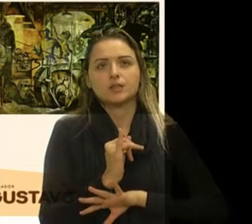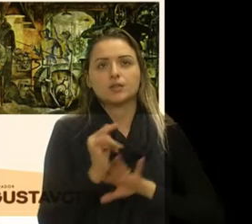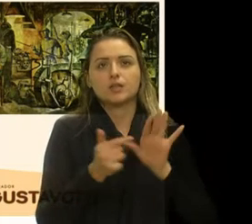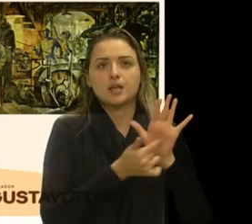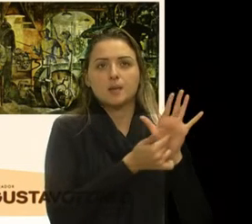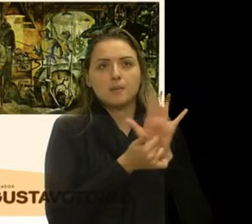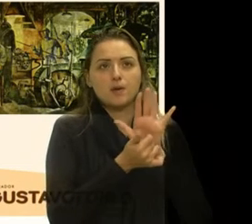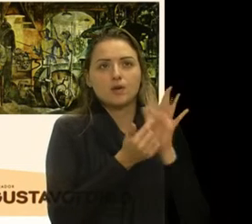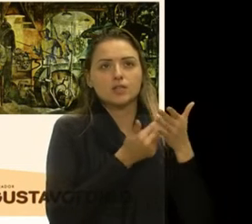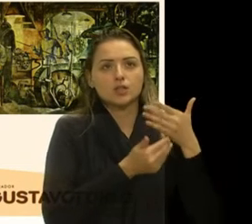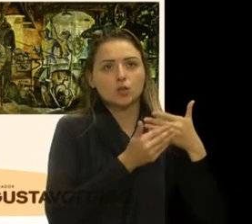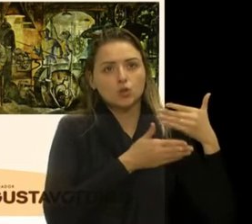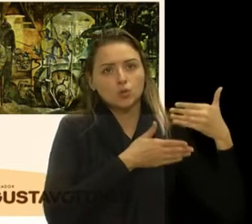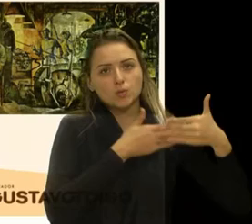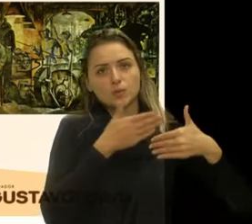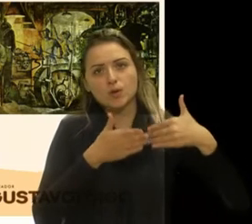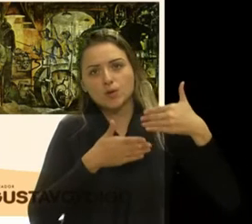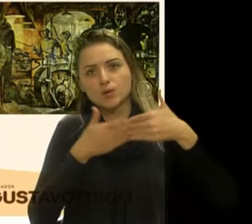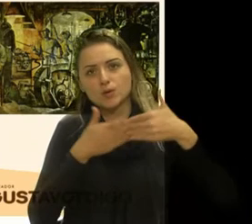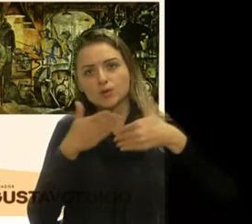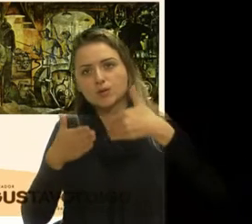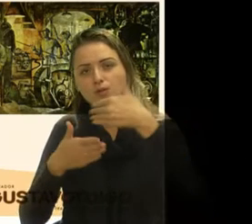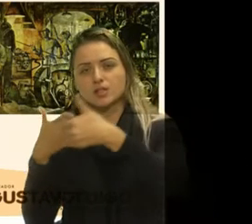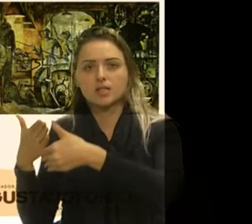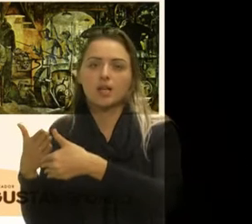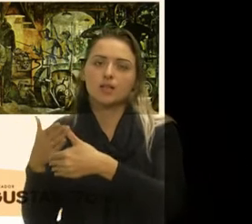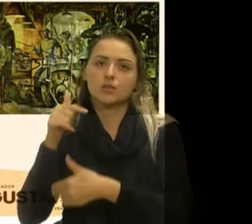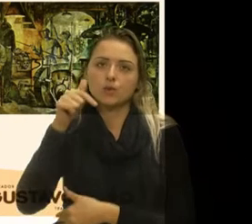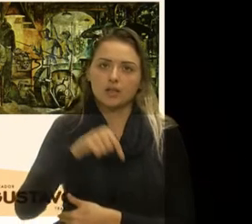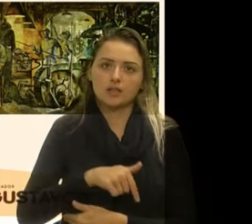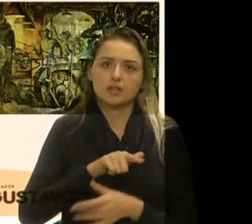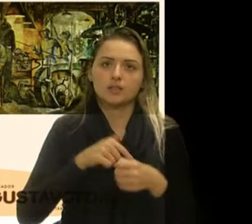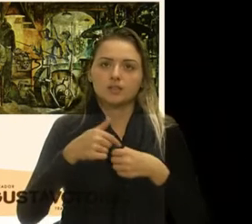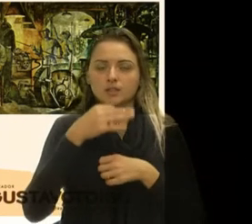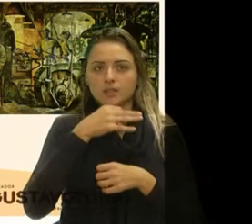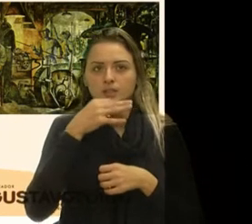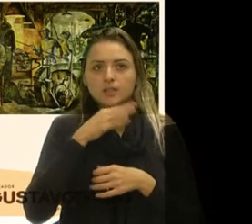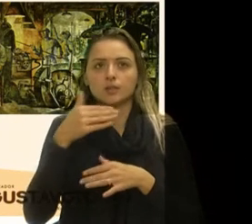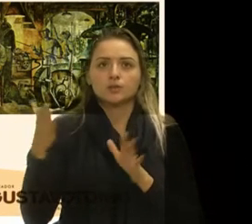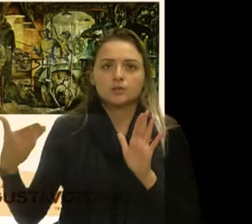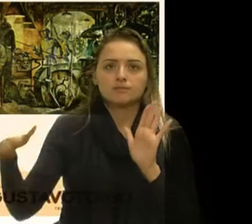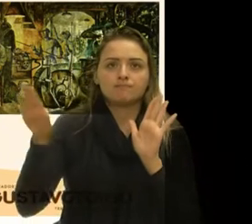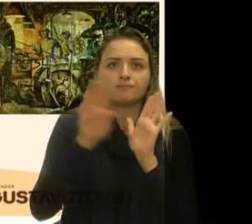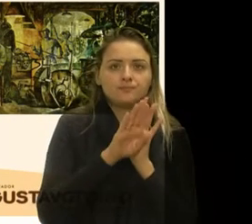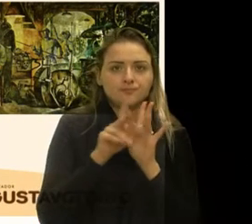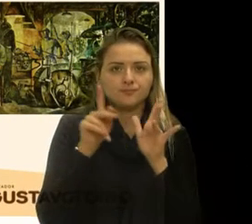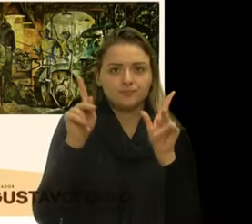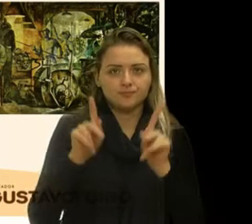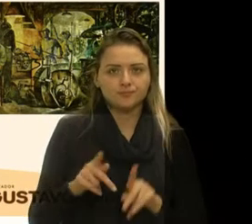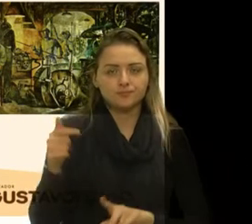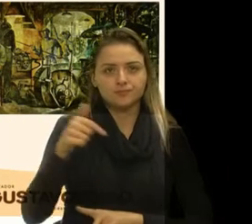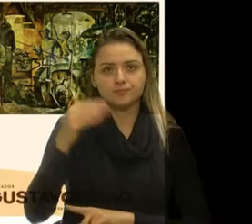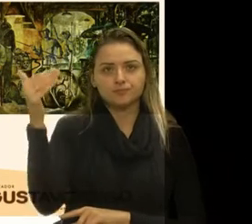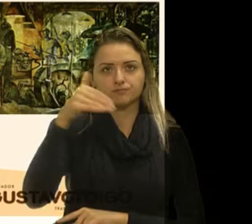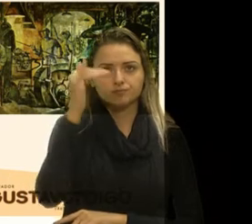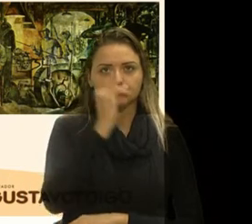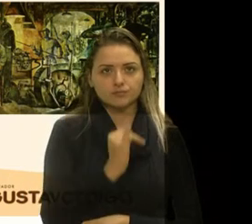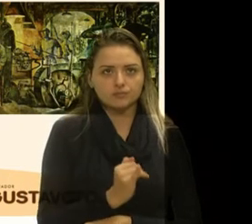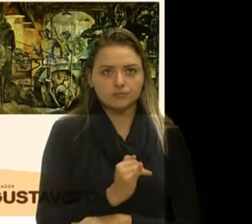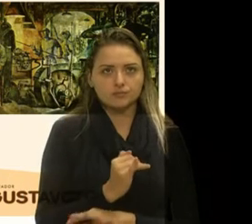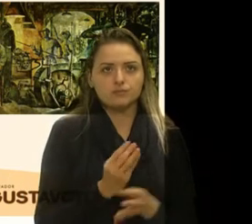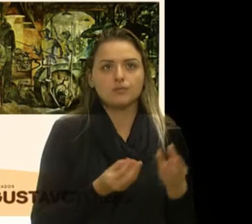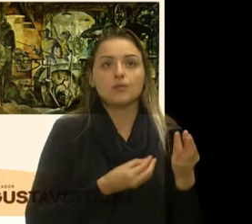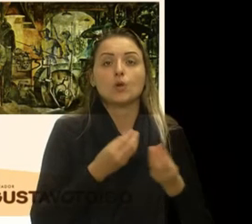o processo de colonização de nossa terra, desde a chegada dos primeiros colonizadores, né,